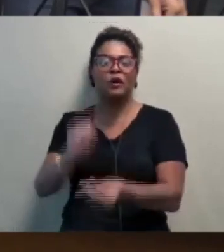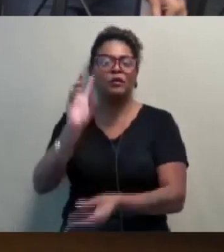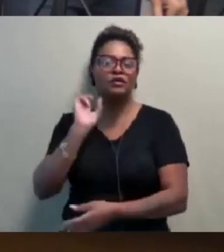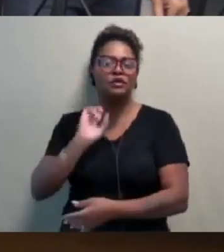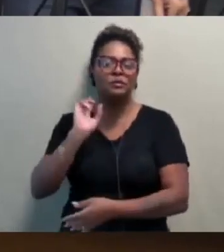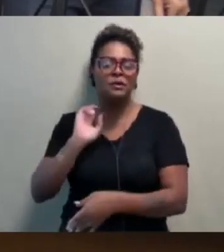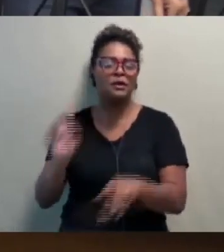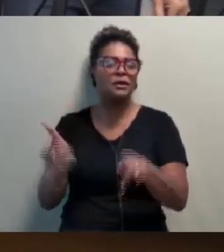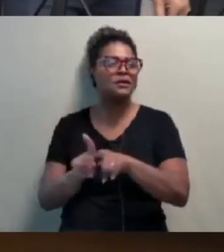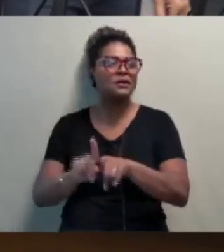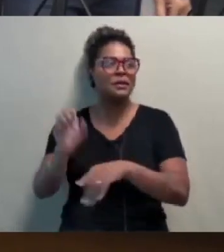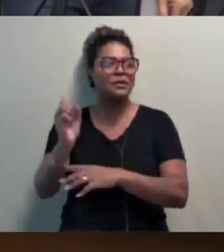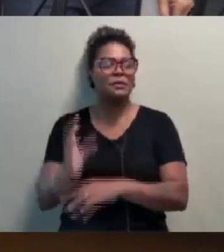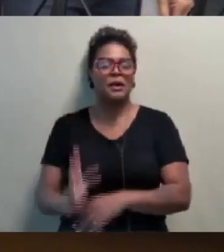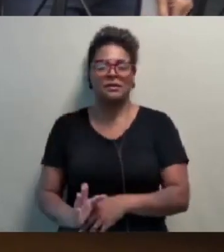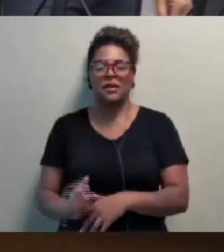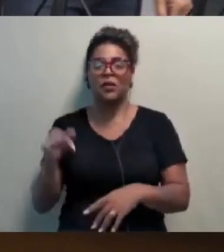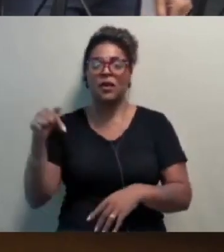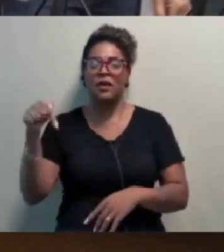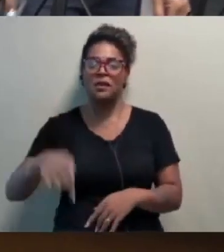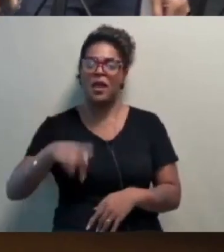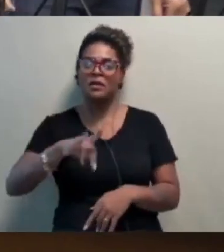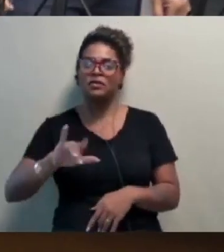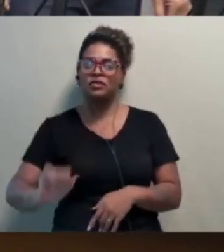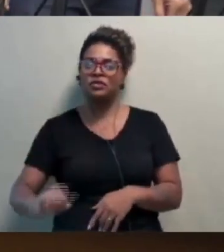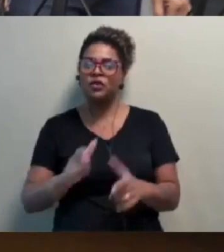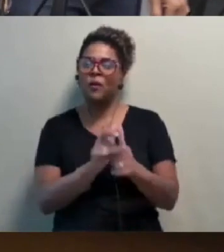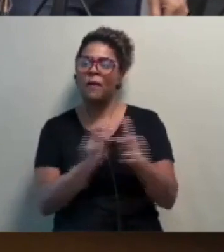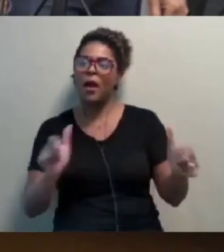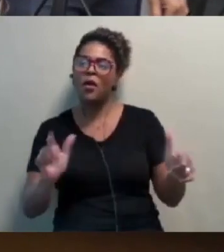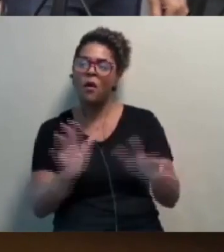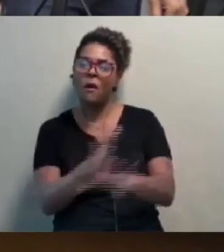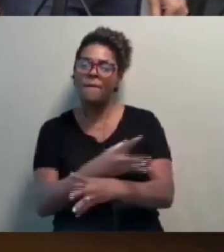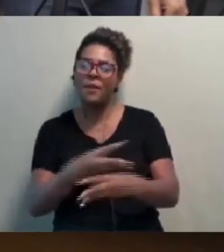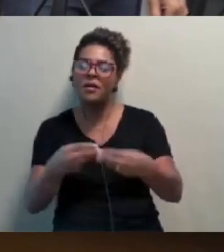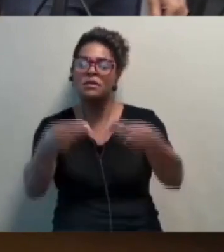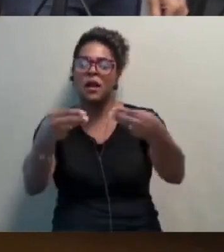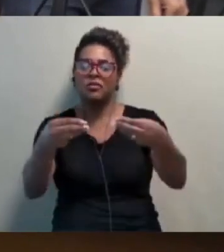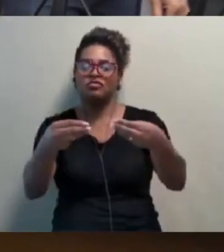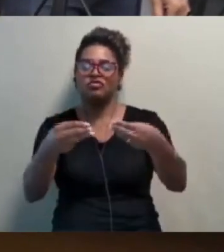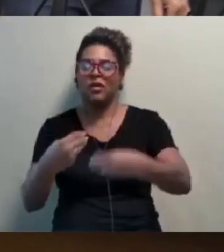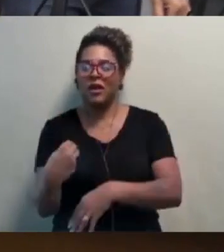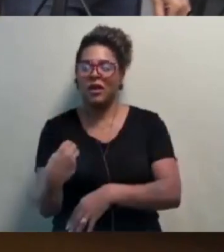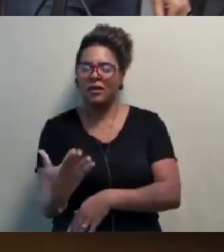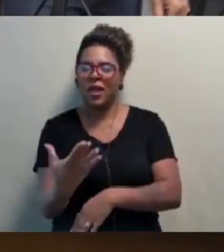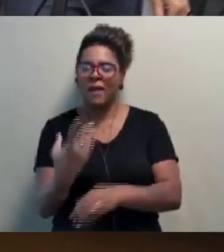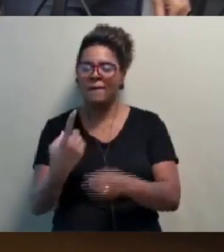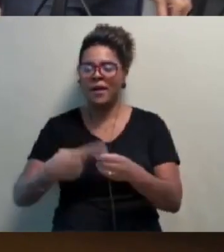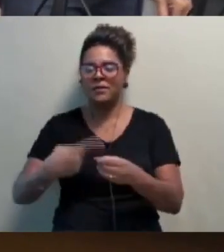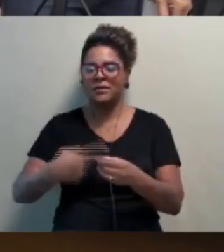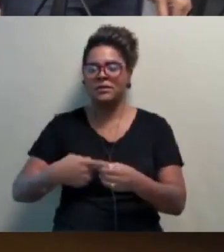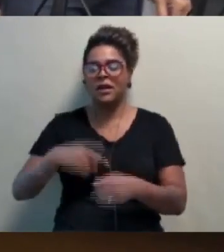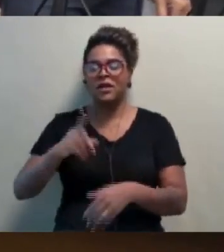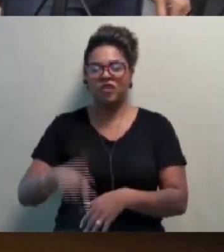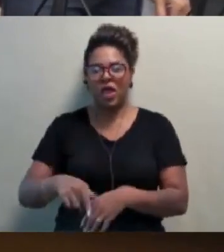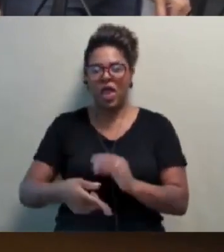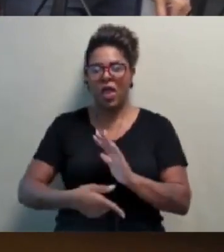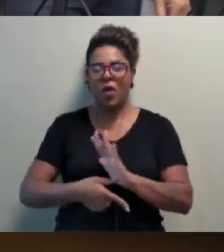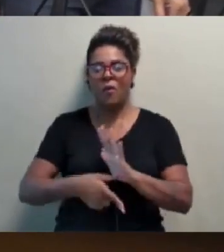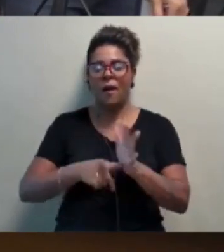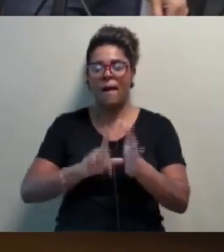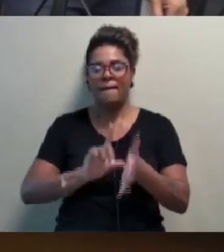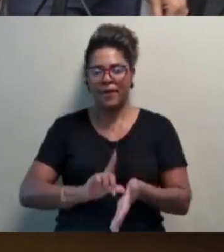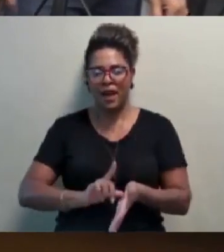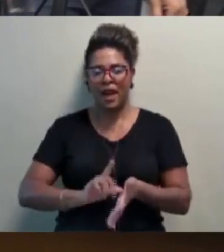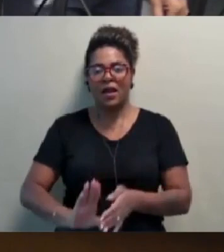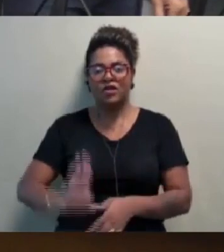nessa data, o maior presente que nós estamos oferecendo para Belo Horizonte é uma pré-candidatura à prefeitura da